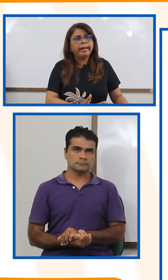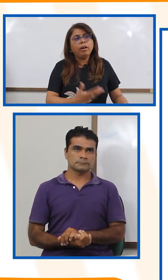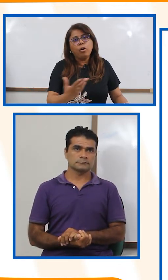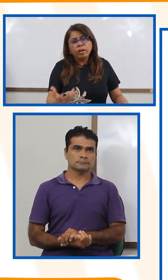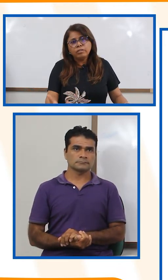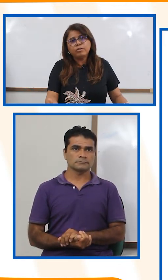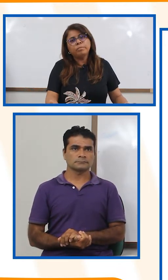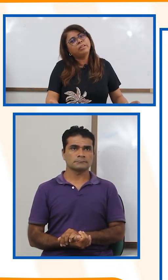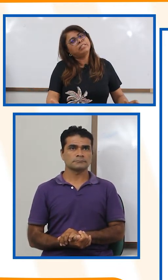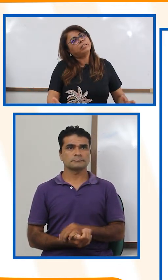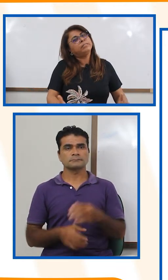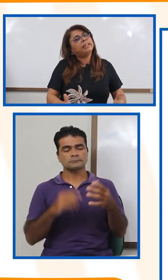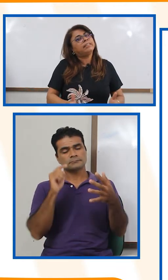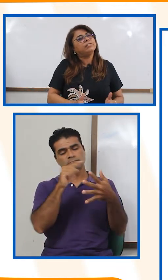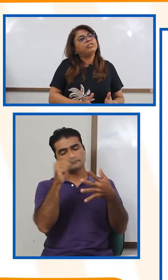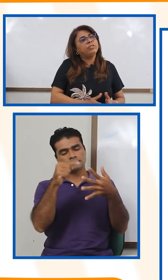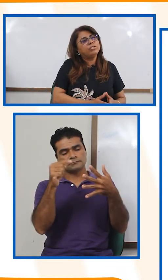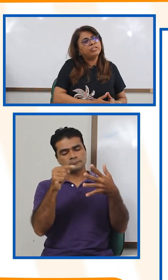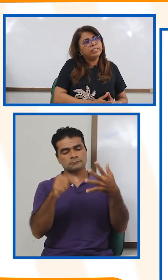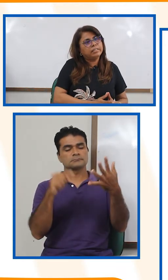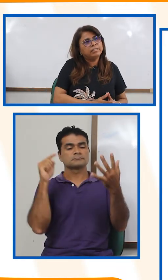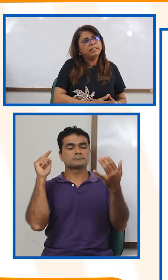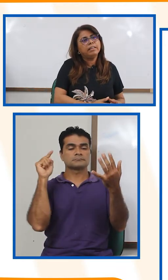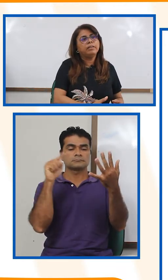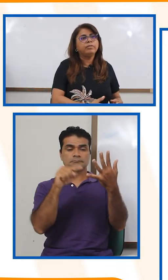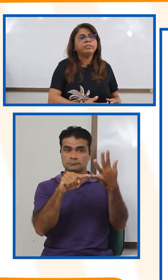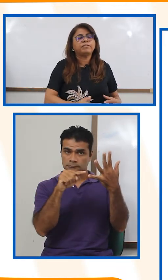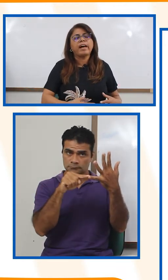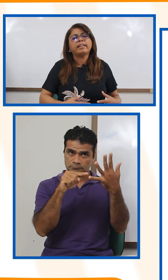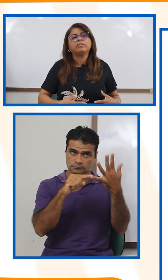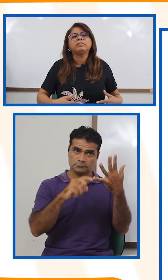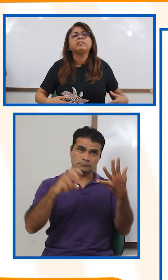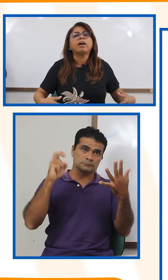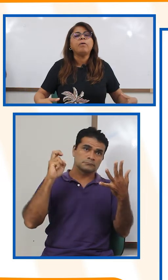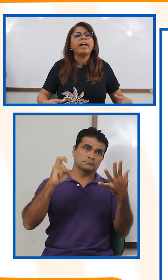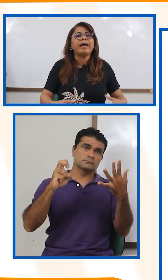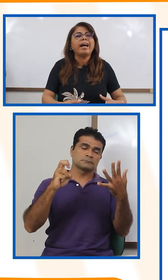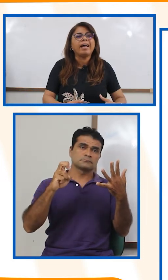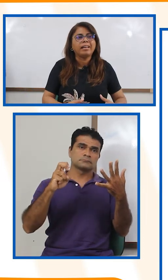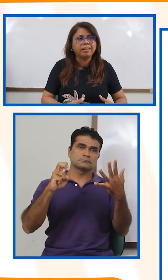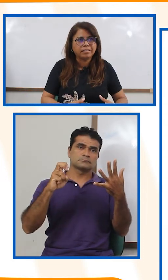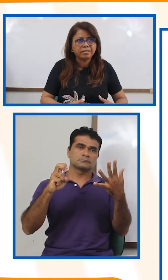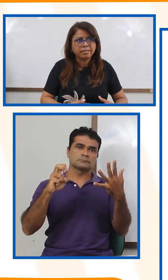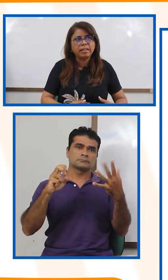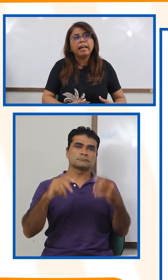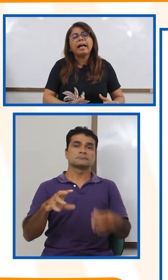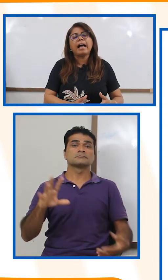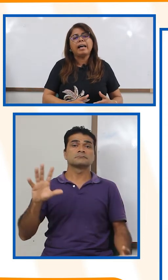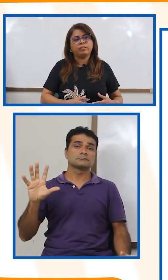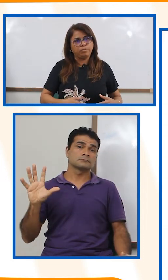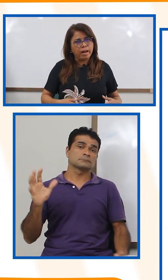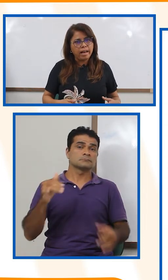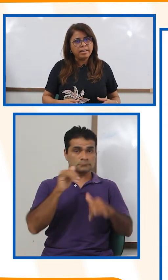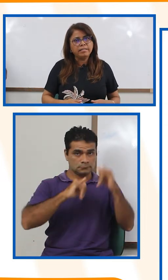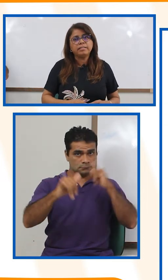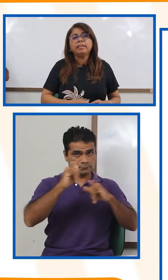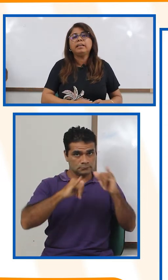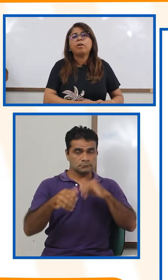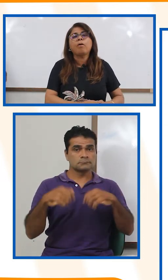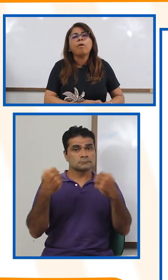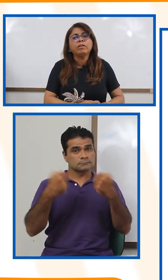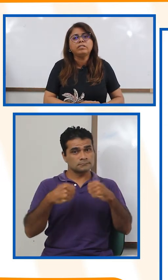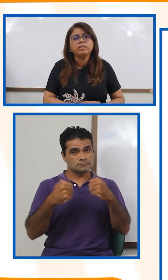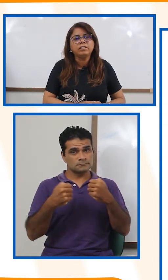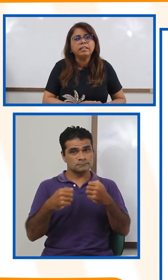Depois, né? É lógico, como nós estamos tratando de notícia, os fatos são reais, atuais